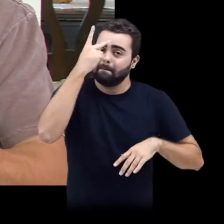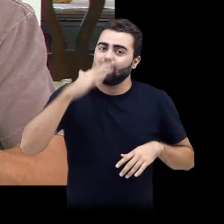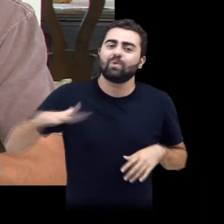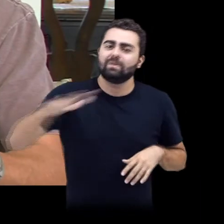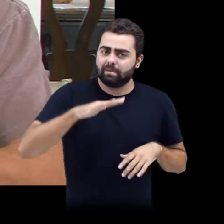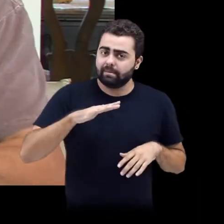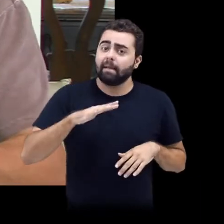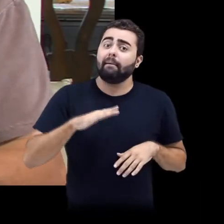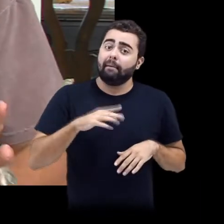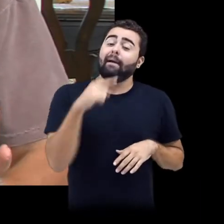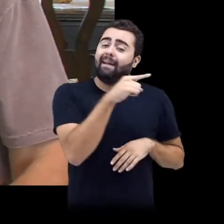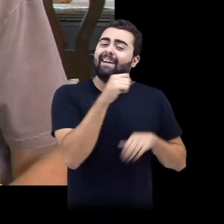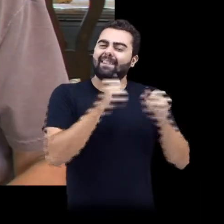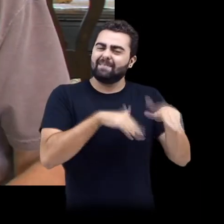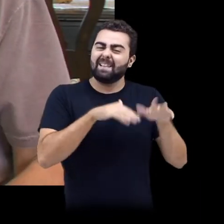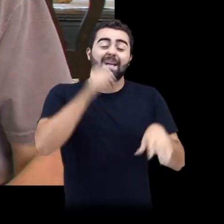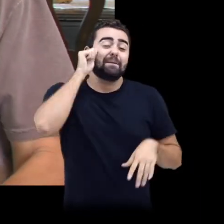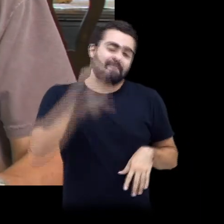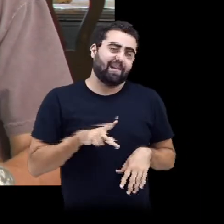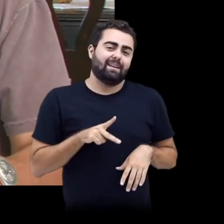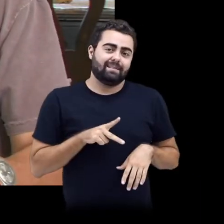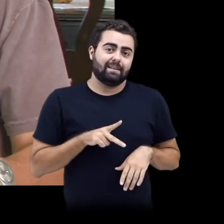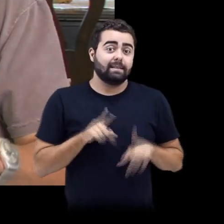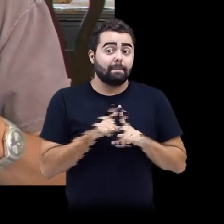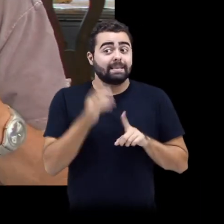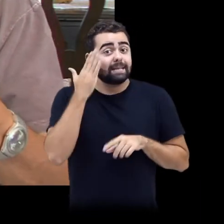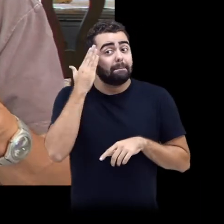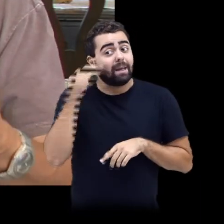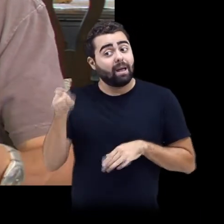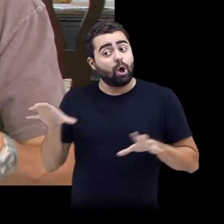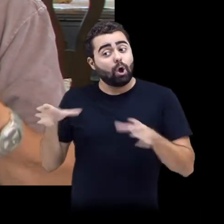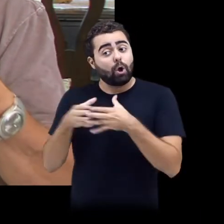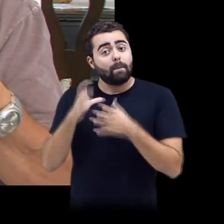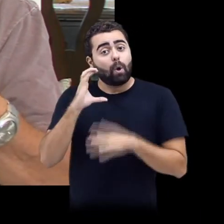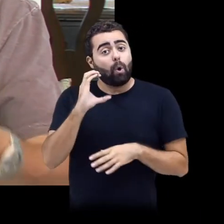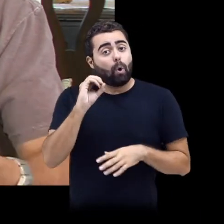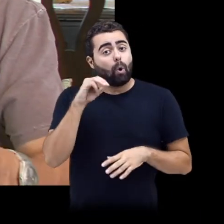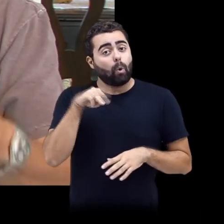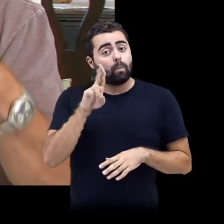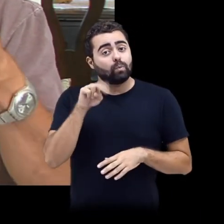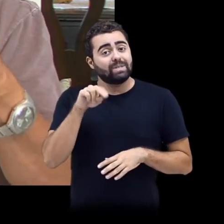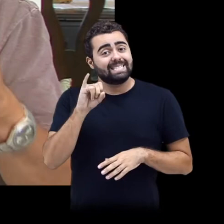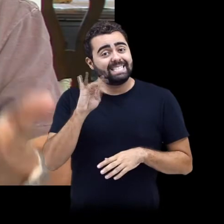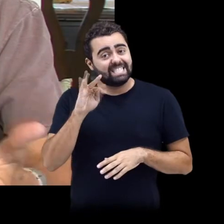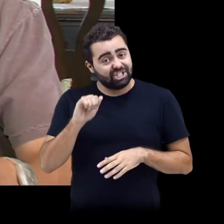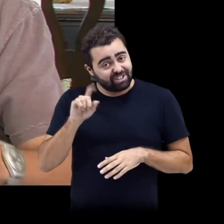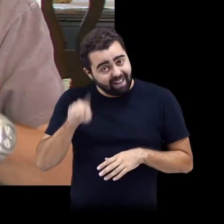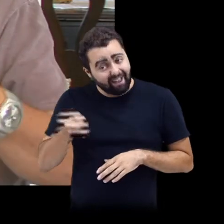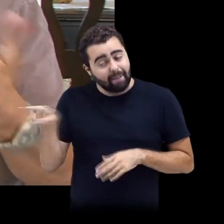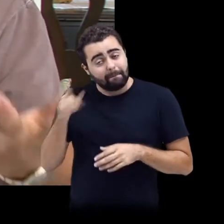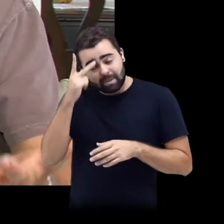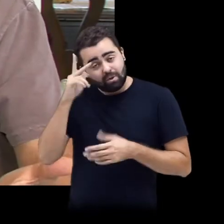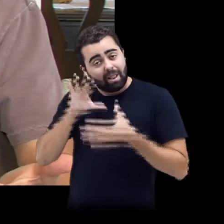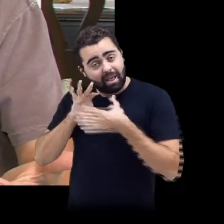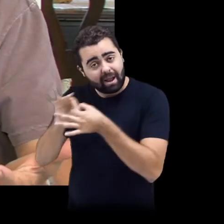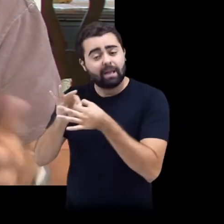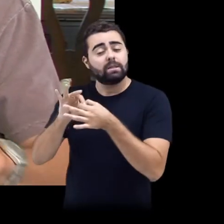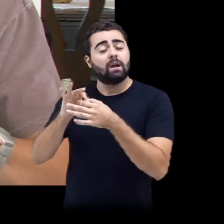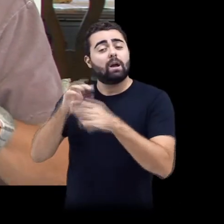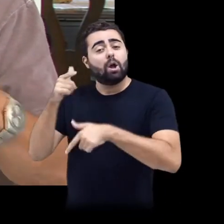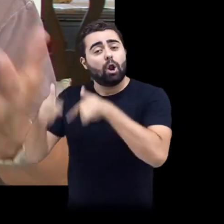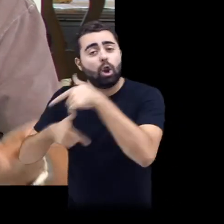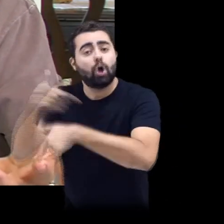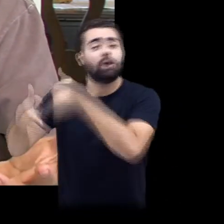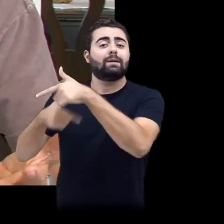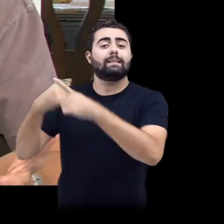Partido Comunista, que não estava vinculado à luta armada, mas eram dirigentes comprometidos com a luta dos trabalhadores, com a reorganização popular, e